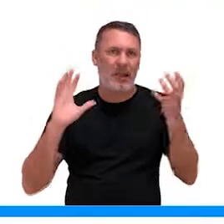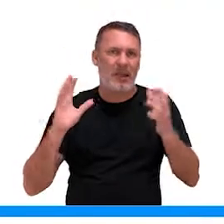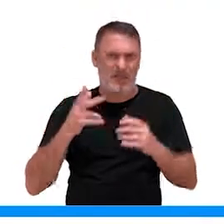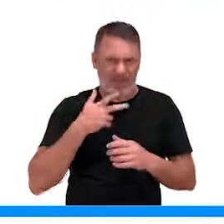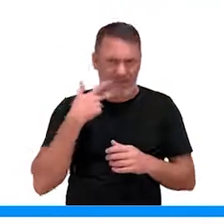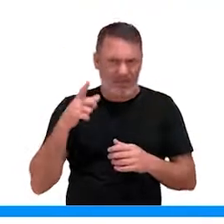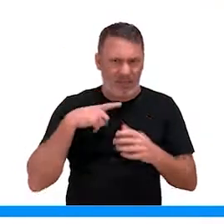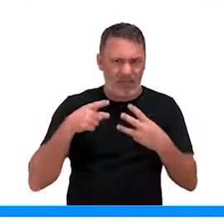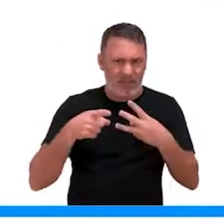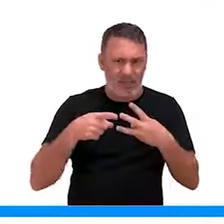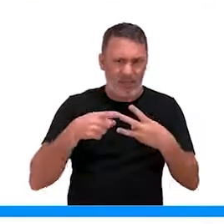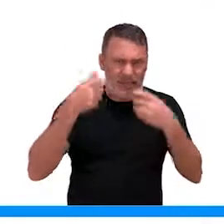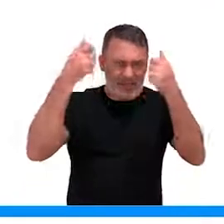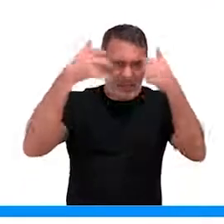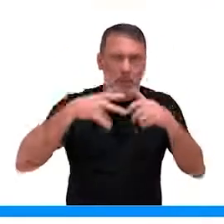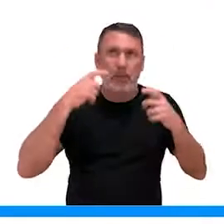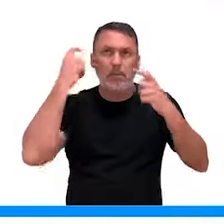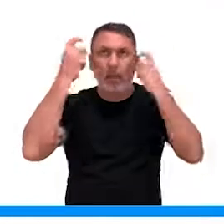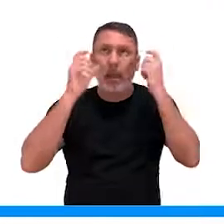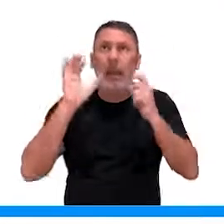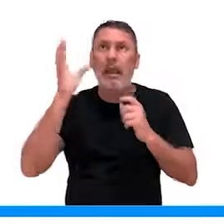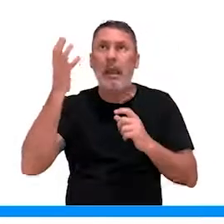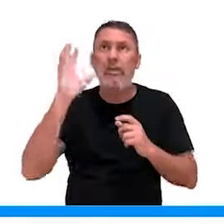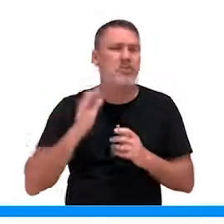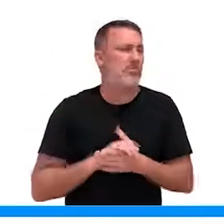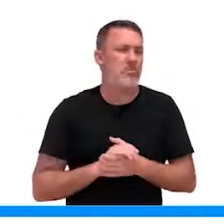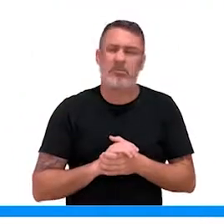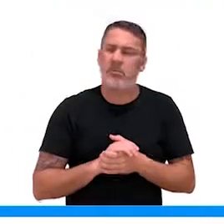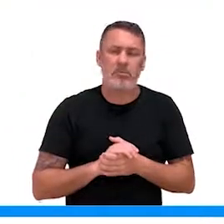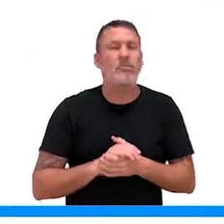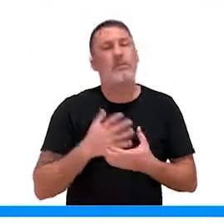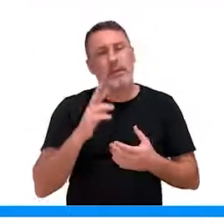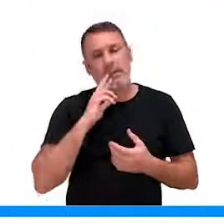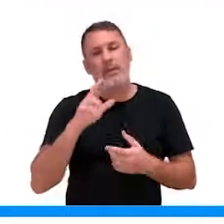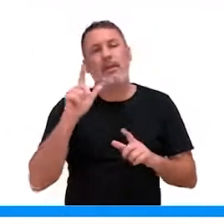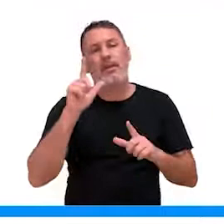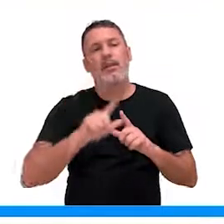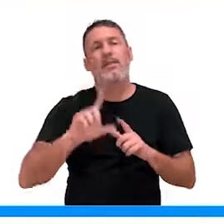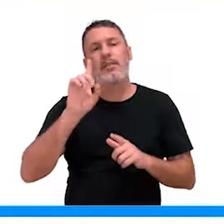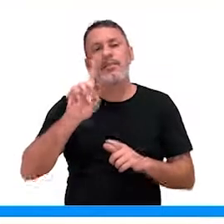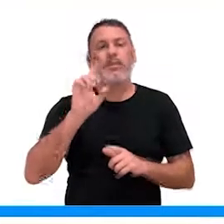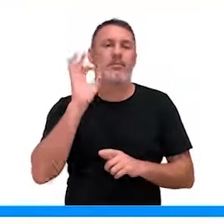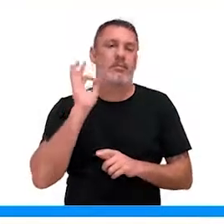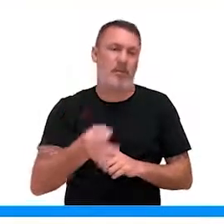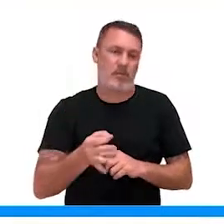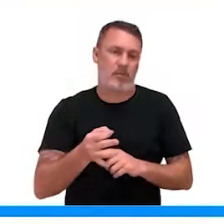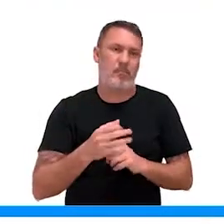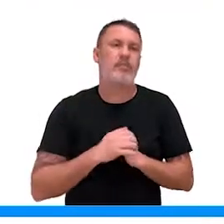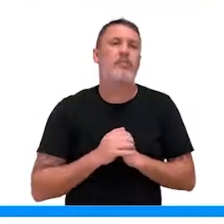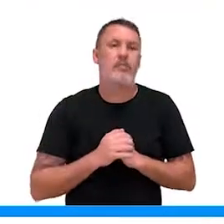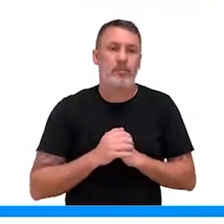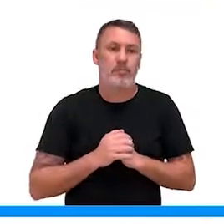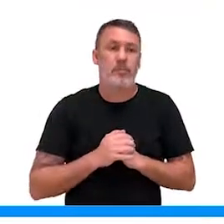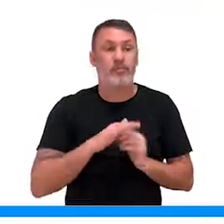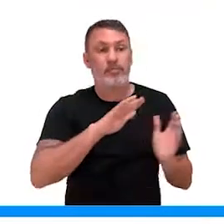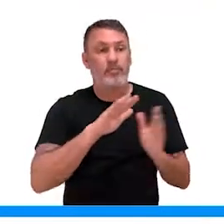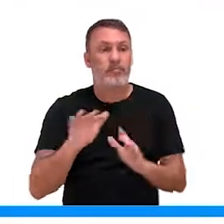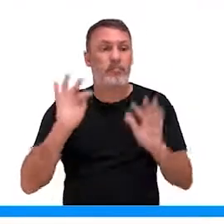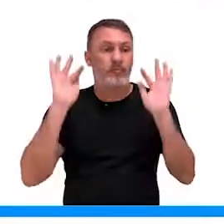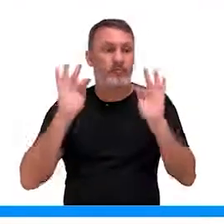essa prioridade, tá? Então, alternativa correta, letra D. Por